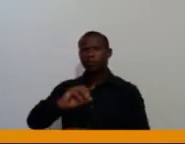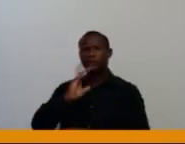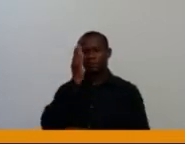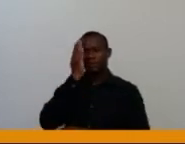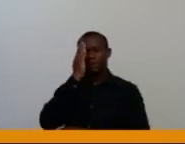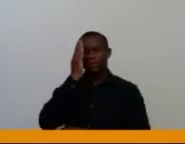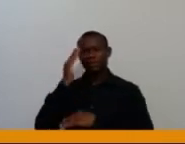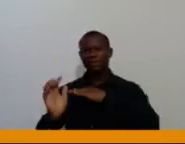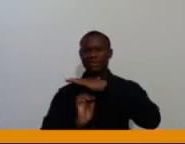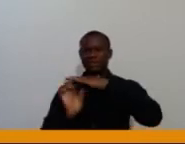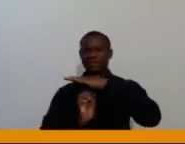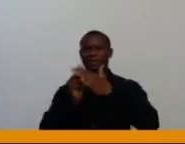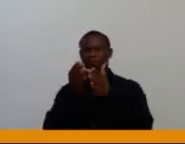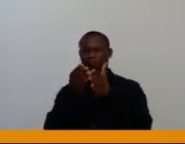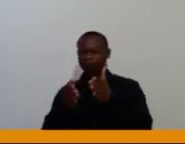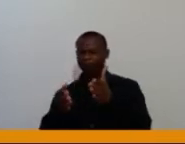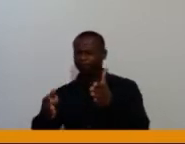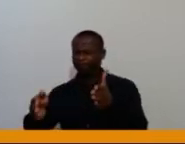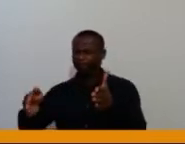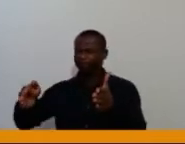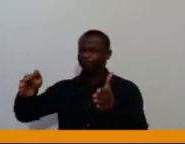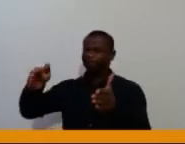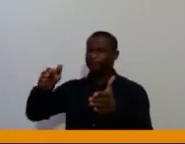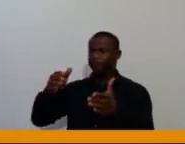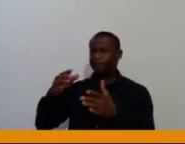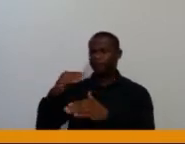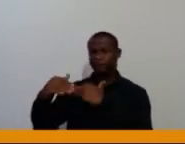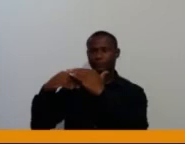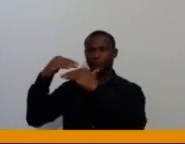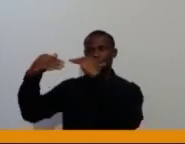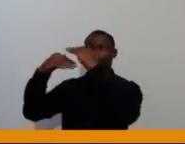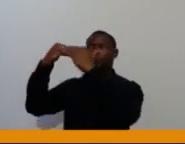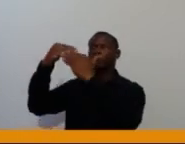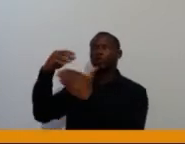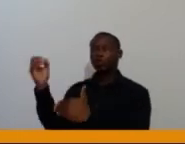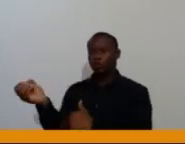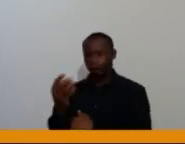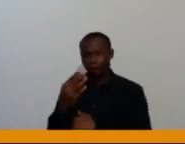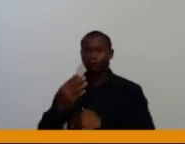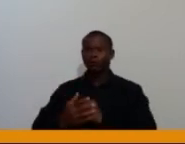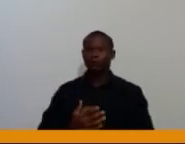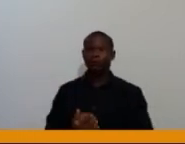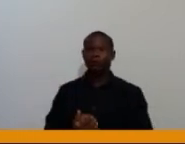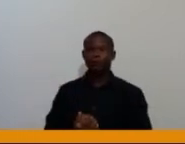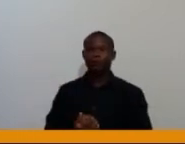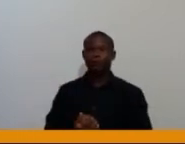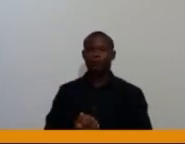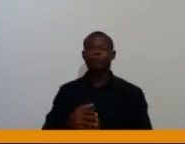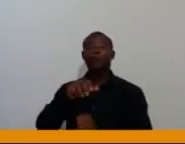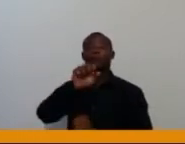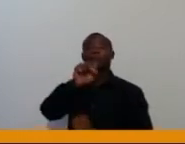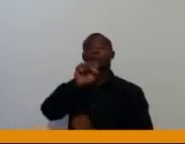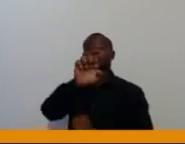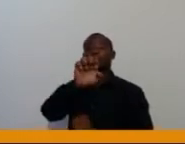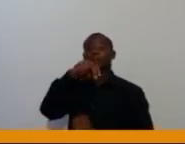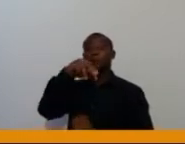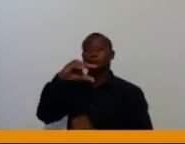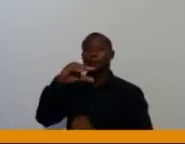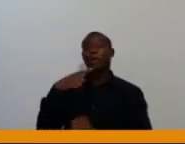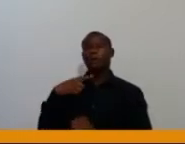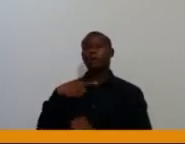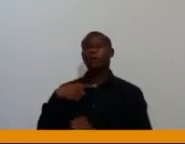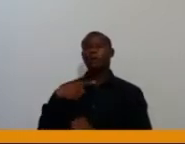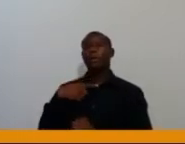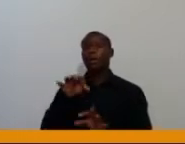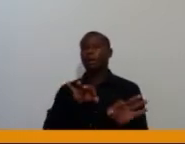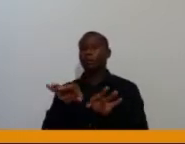para desenvolver suas competências e novas competências. O SENAC também tem um programa para isso no Norte e